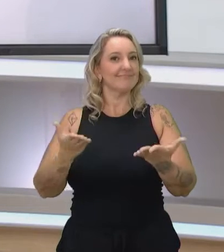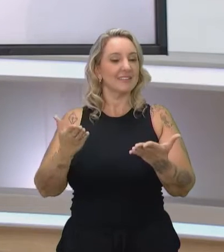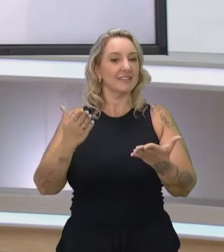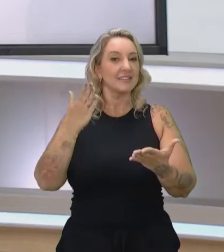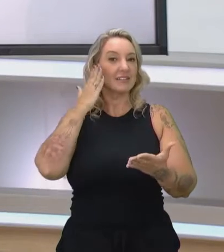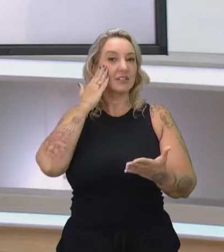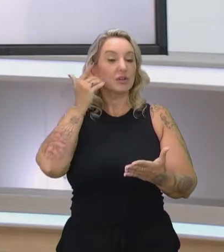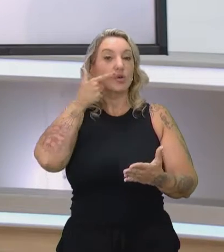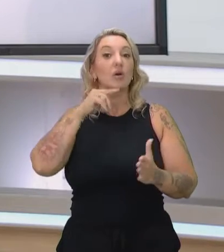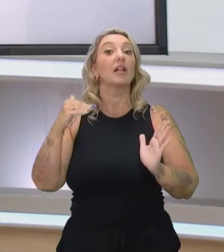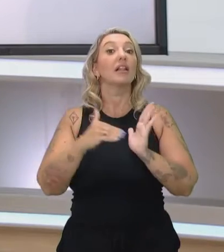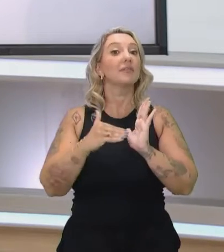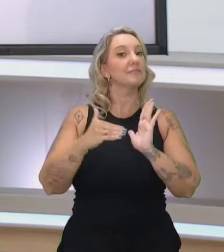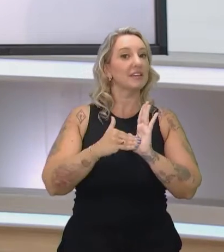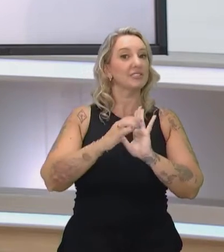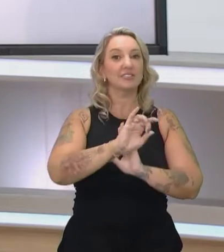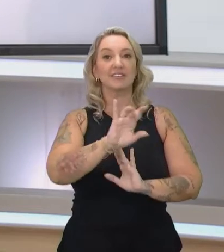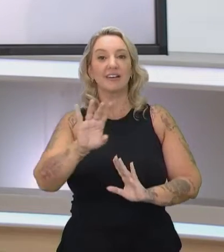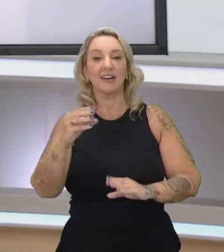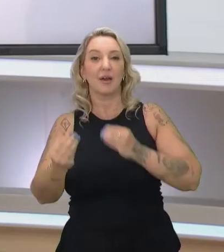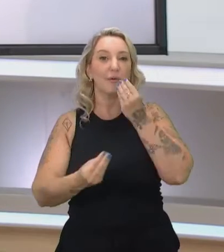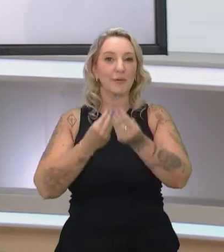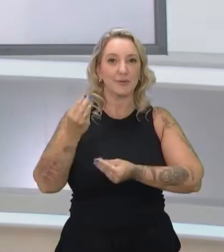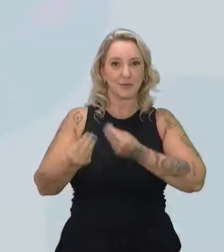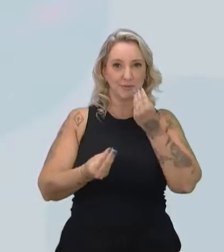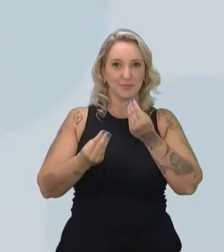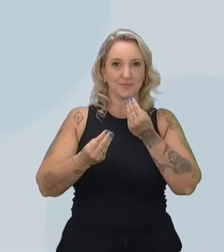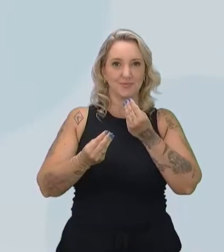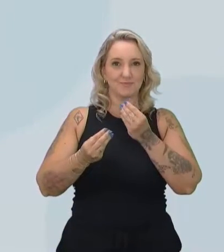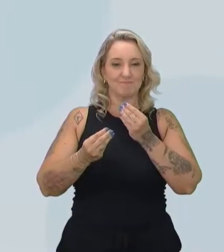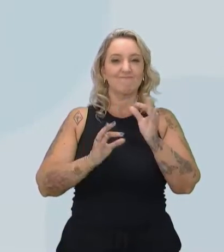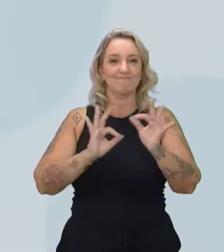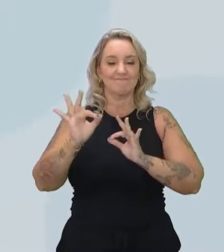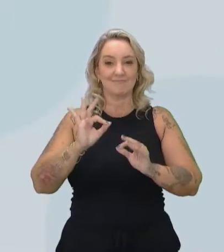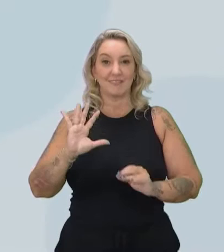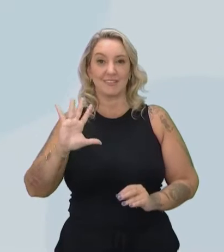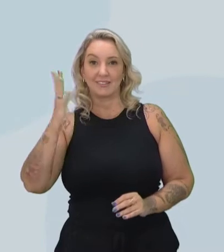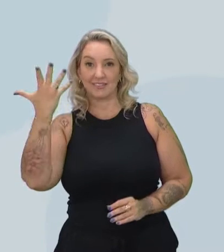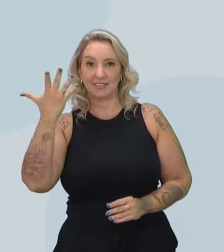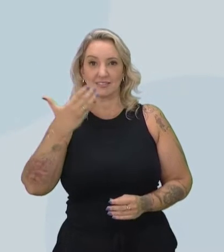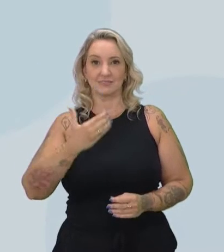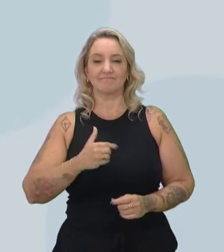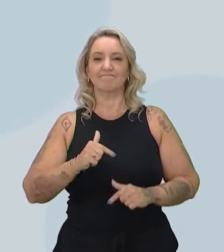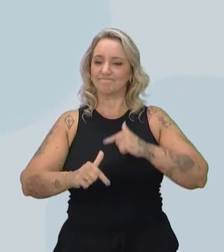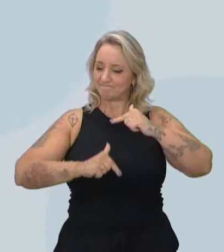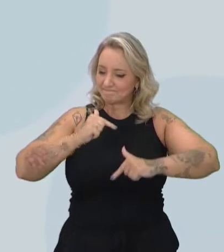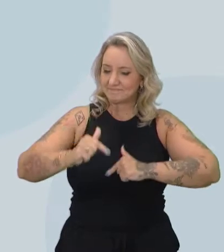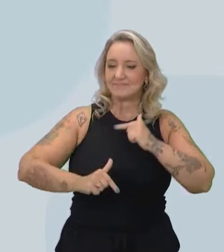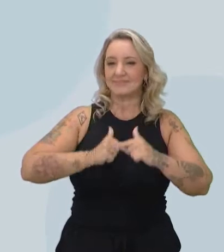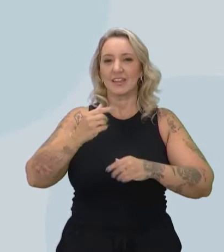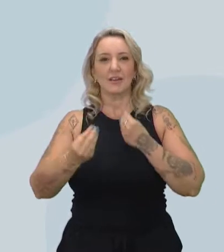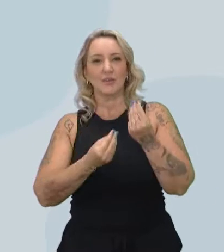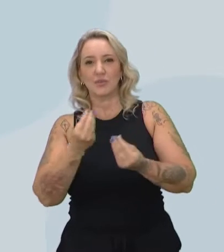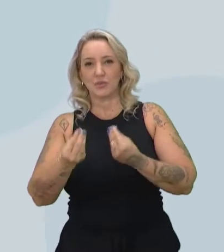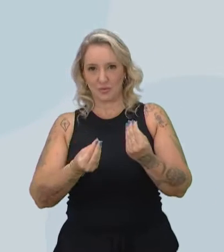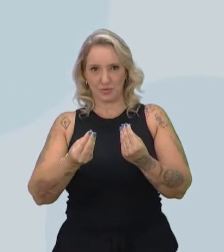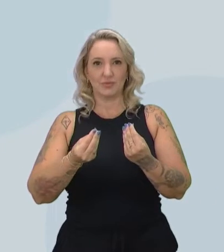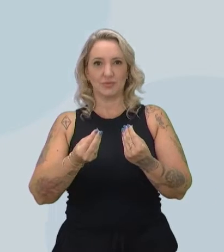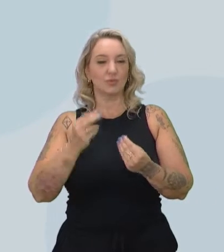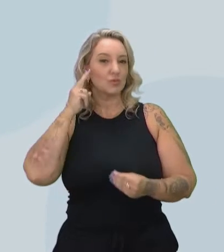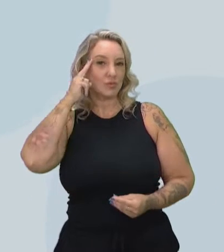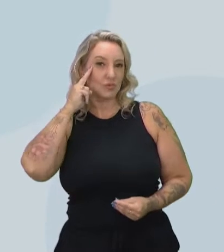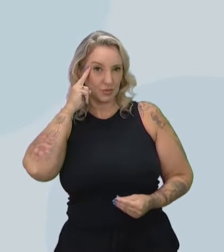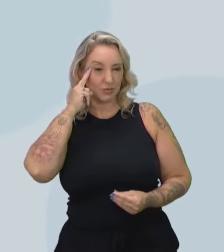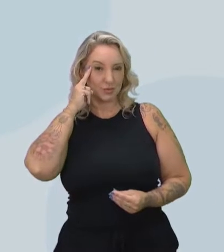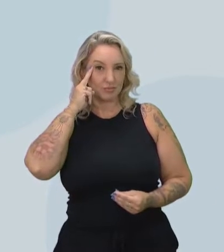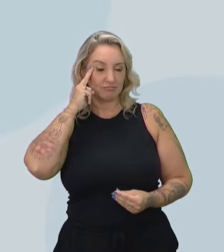onde que a gente pode, né? E como que a gente vai colocar esse projeto em ação? Como eu pretendo colocar esse